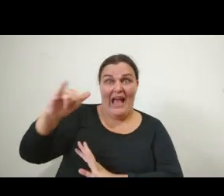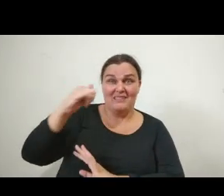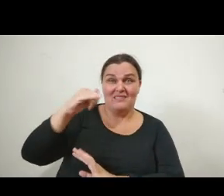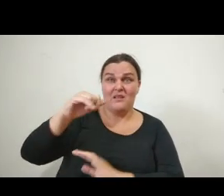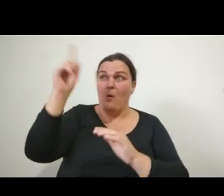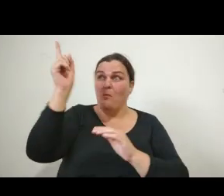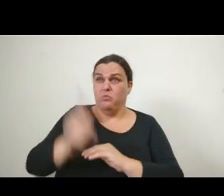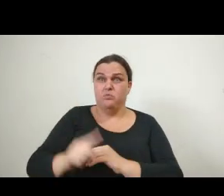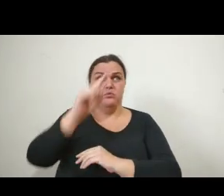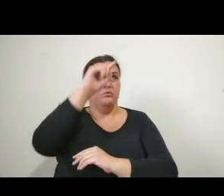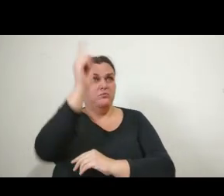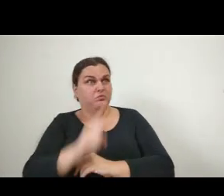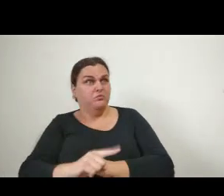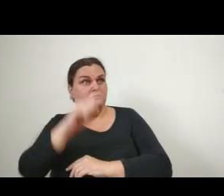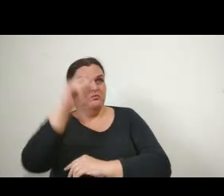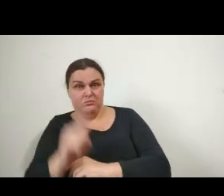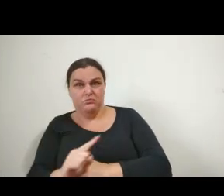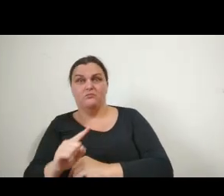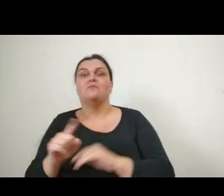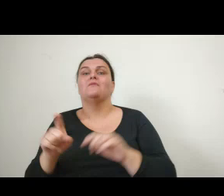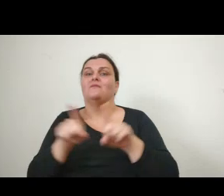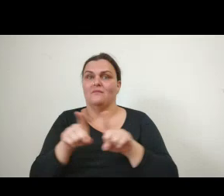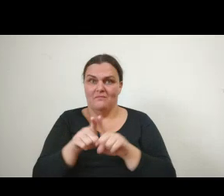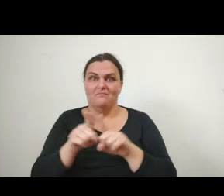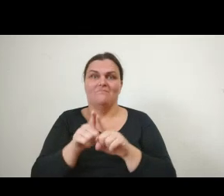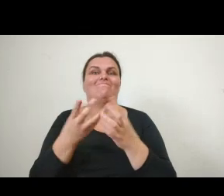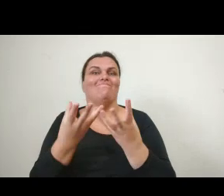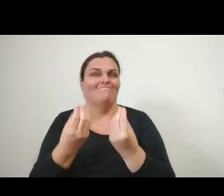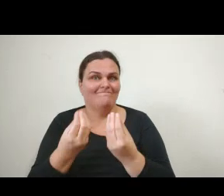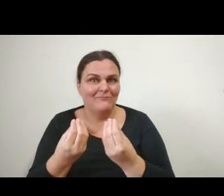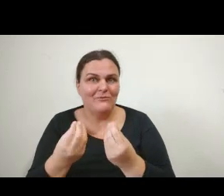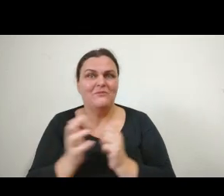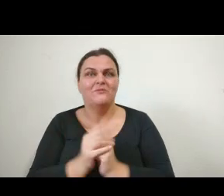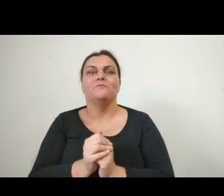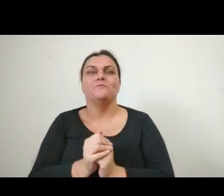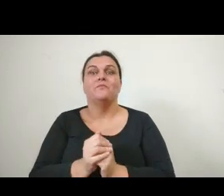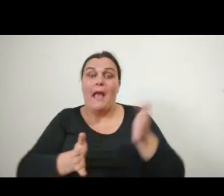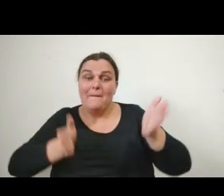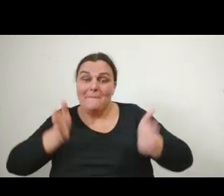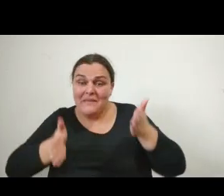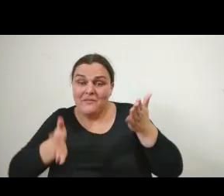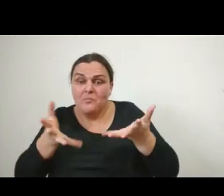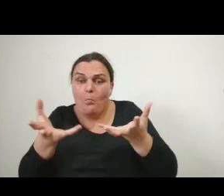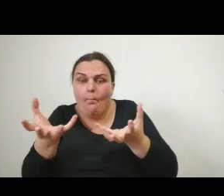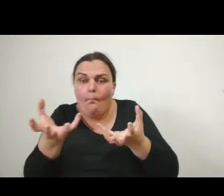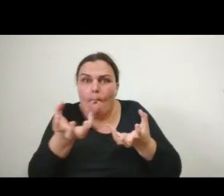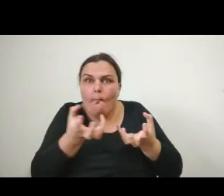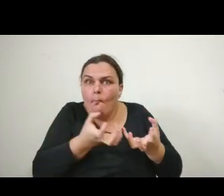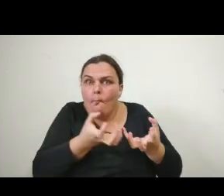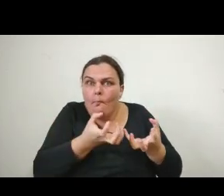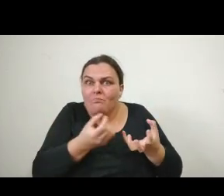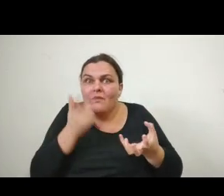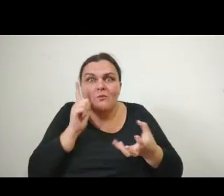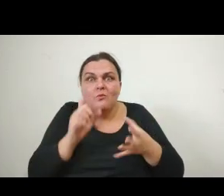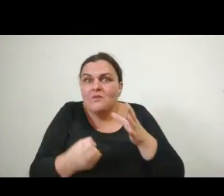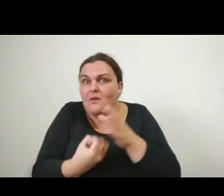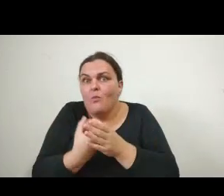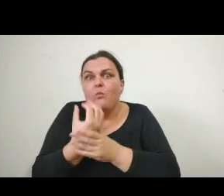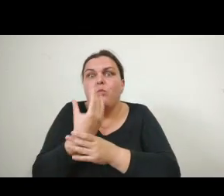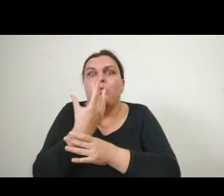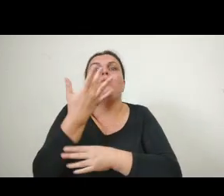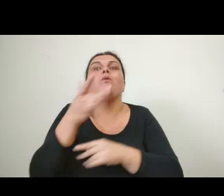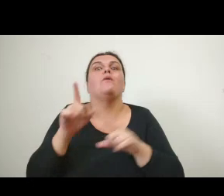desmoronamentos, né, e começa inclusive, né, que o El Niño, o fenômeno, né, do El Niño, que é o fenômeno de